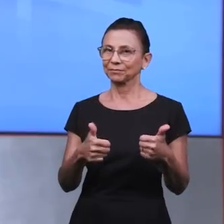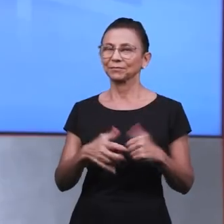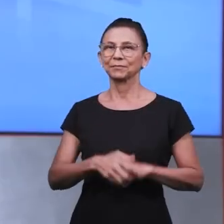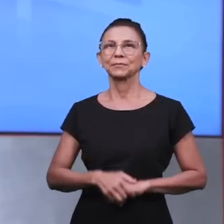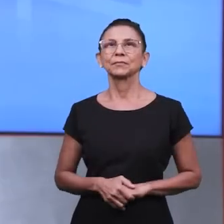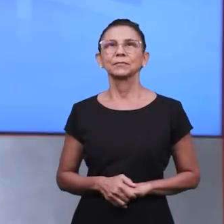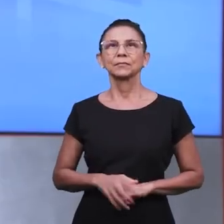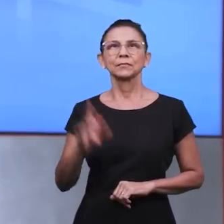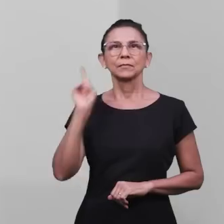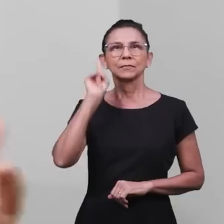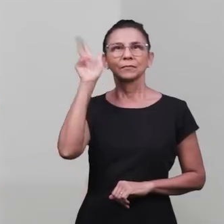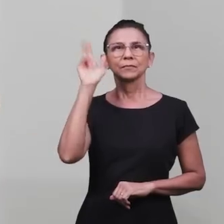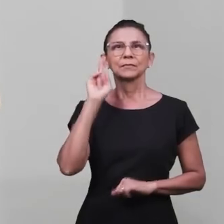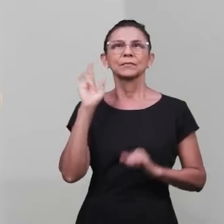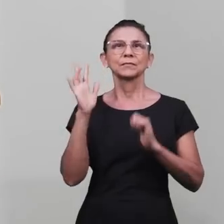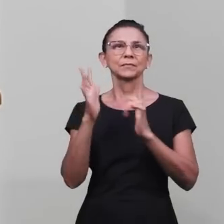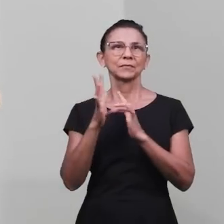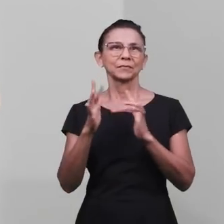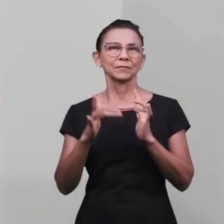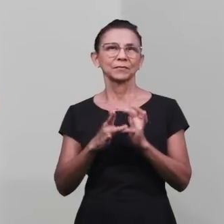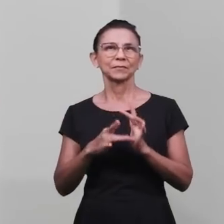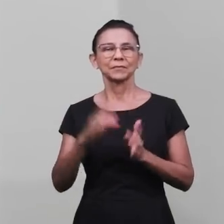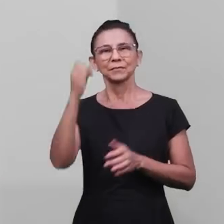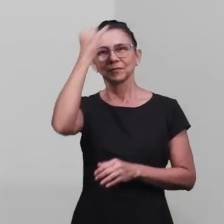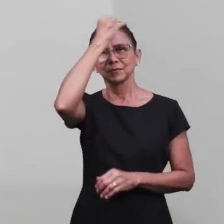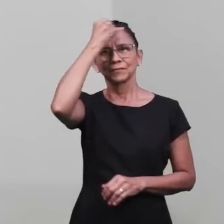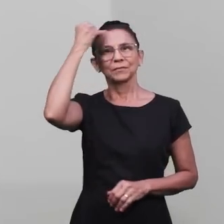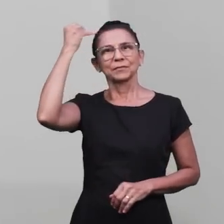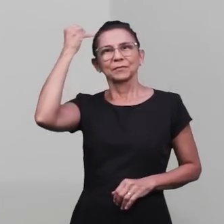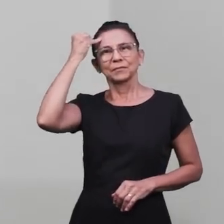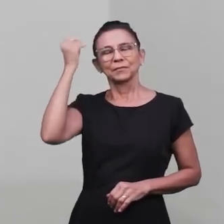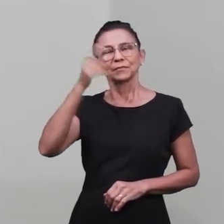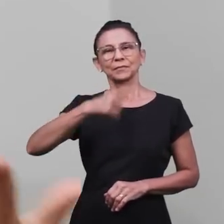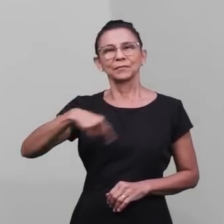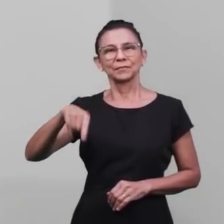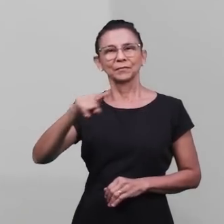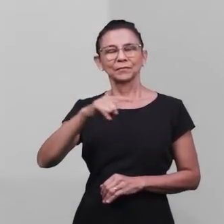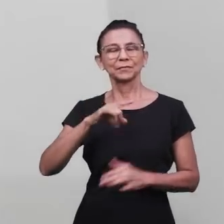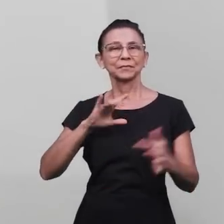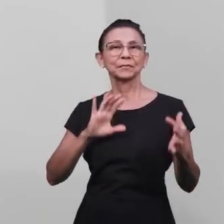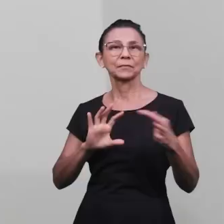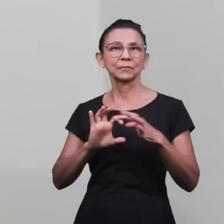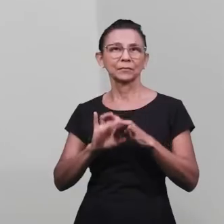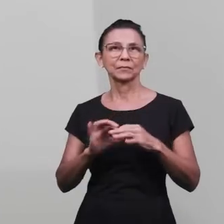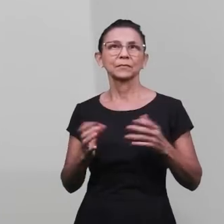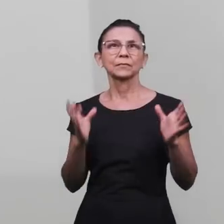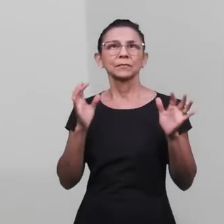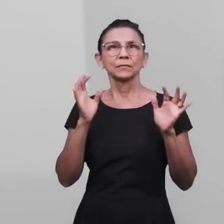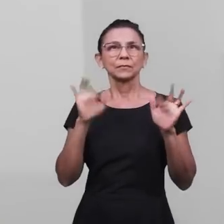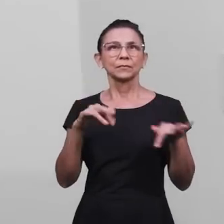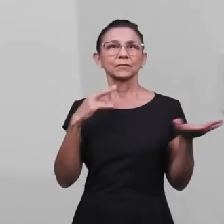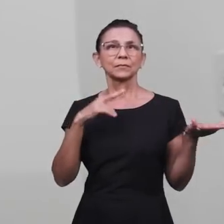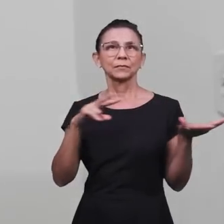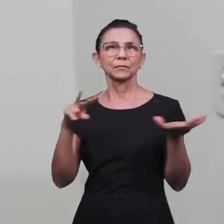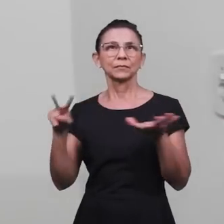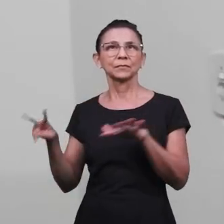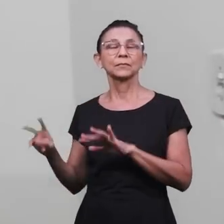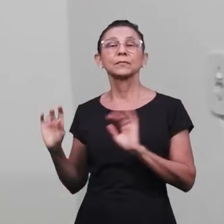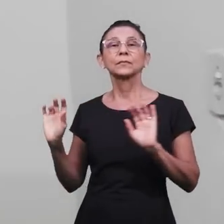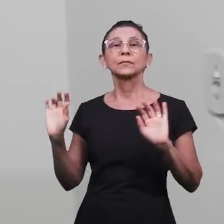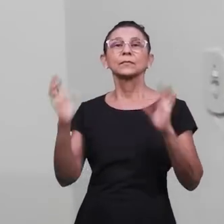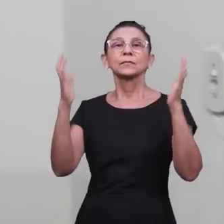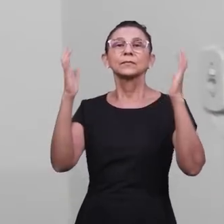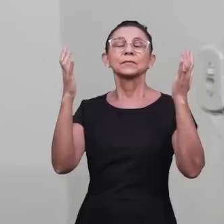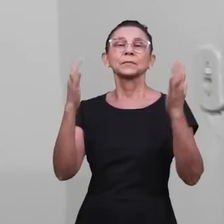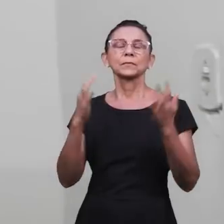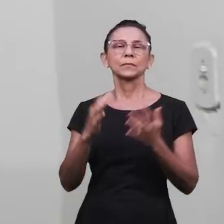Paz do Senhor Jesus! A paz do Senhor Jesus, irmão Jorge e os demais irmãos ouvintes. Neste último final de semana, ocorreram